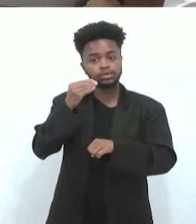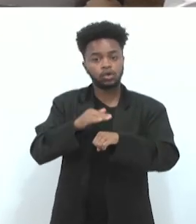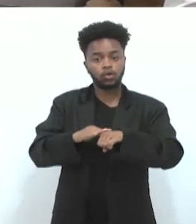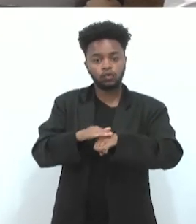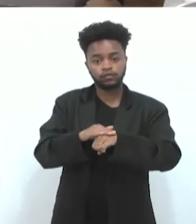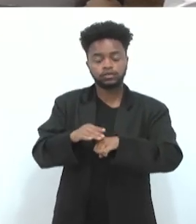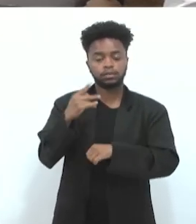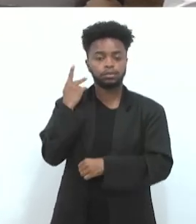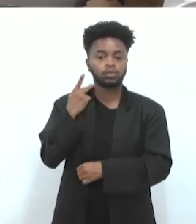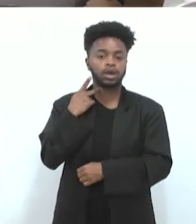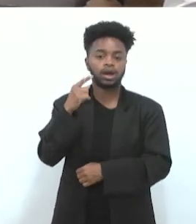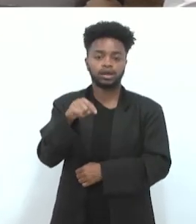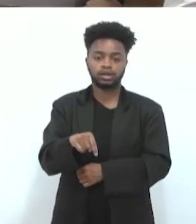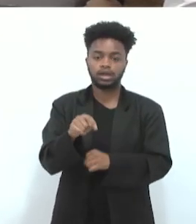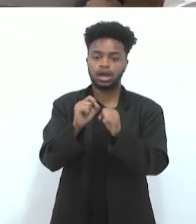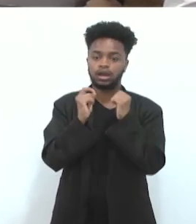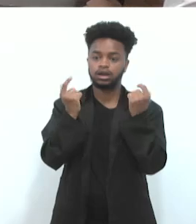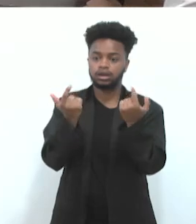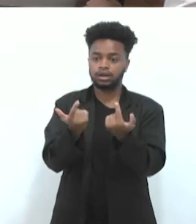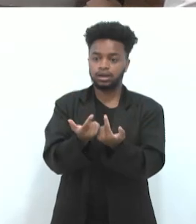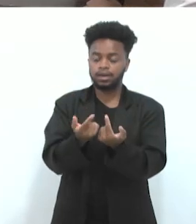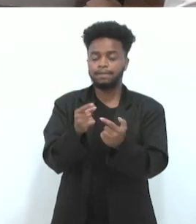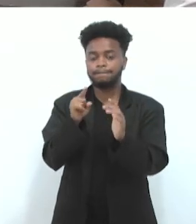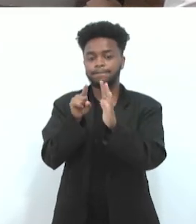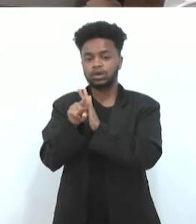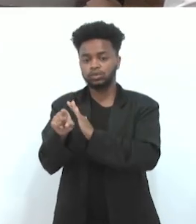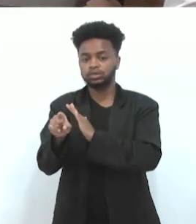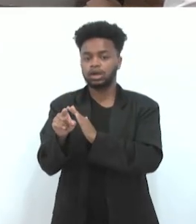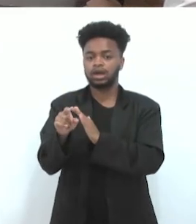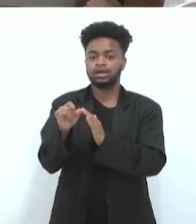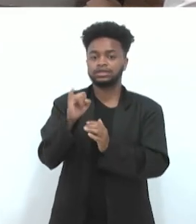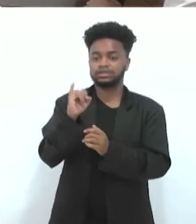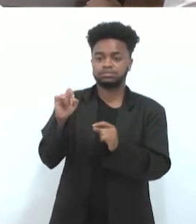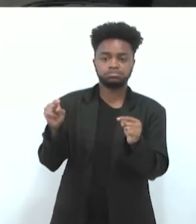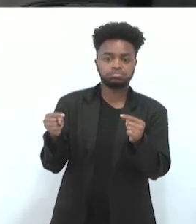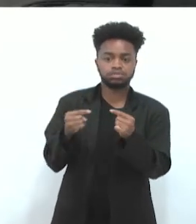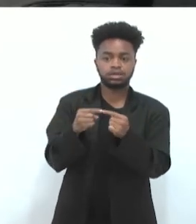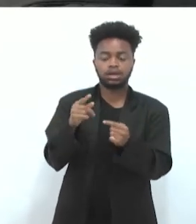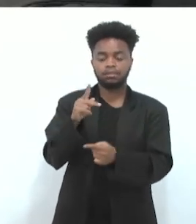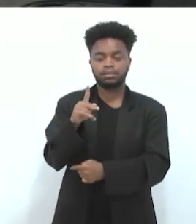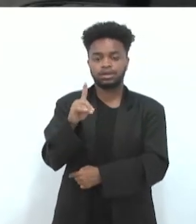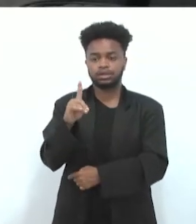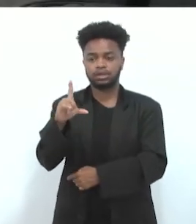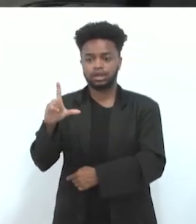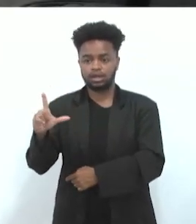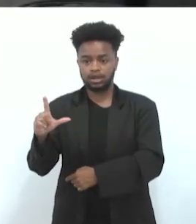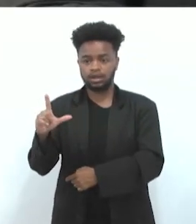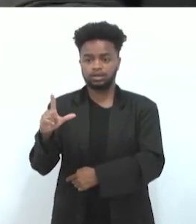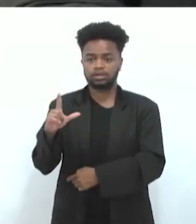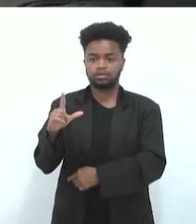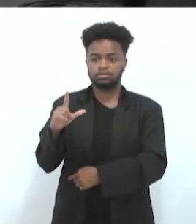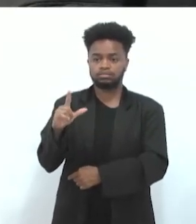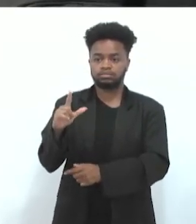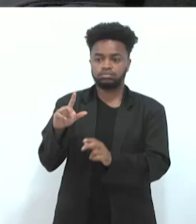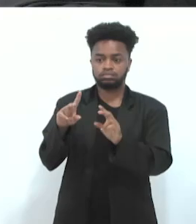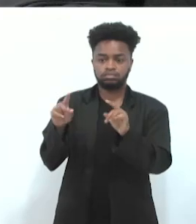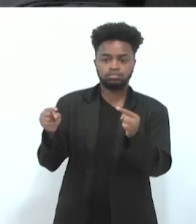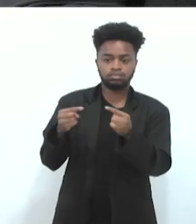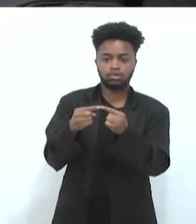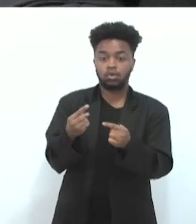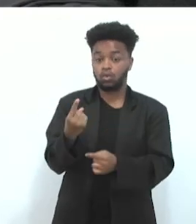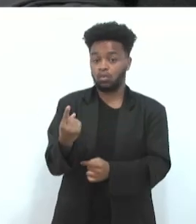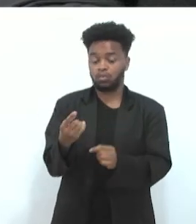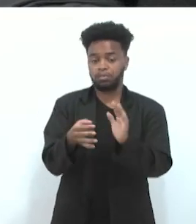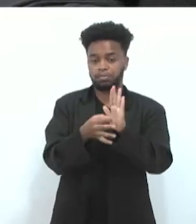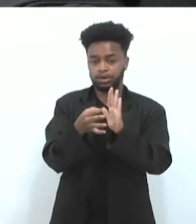Casa, tirar essas dúvidas, se caberia um PDL em relação ao um parecer